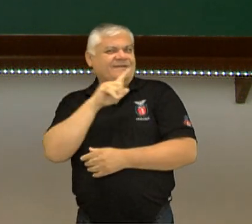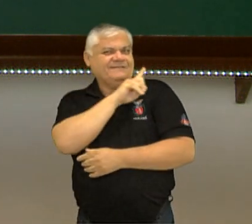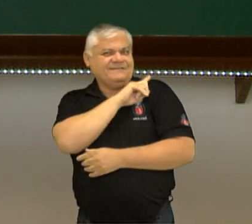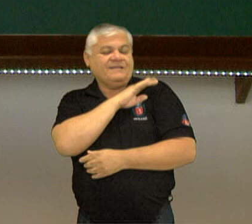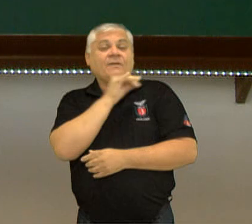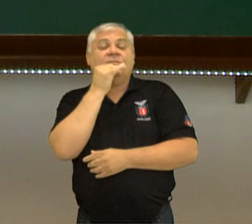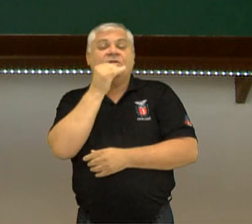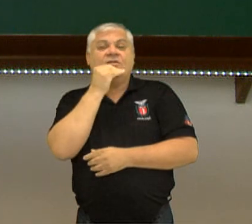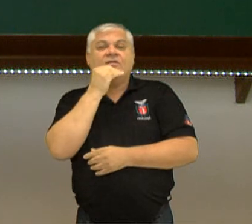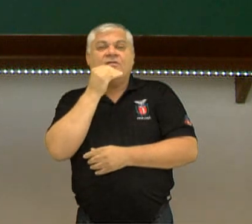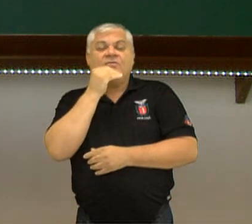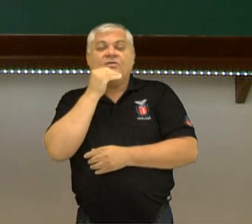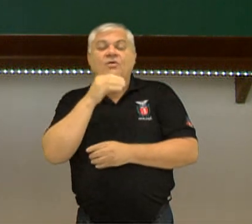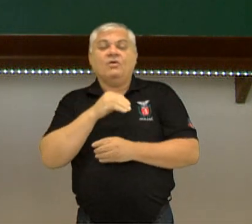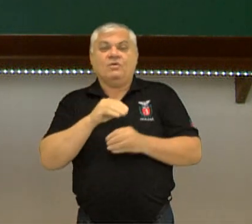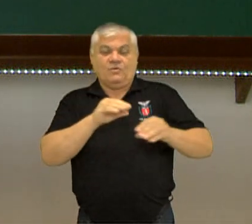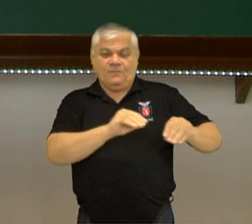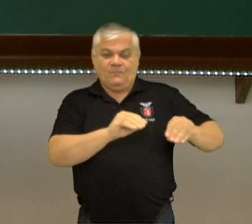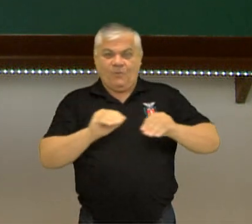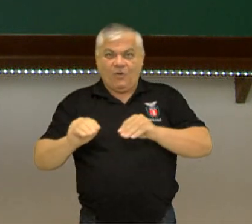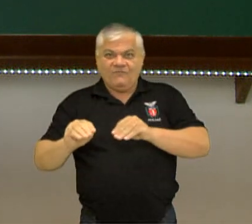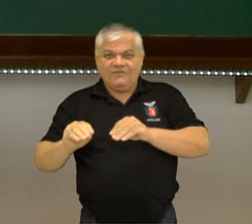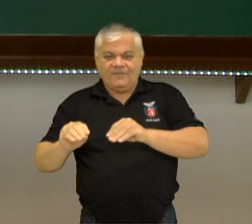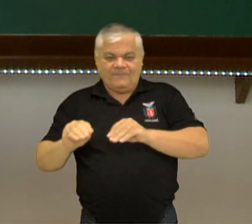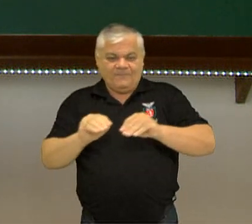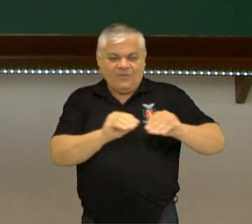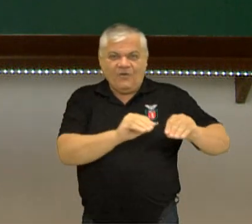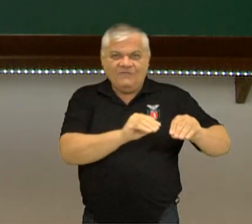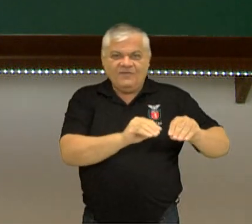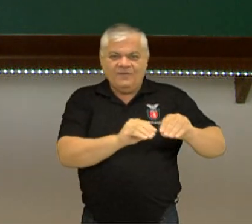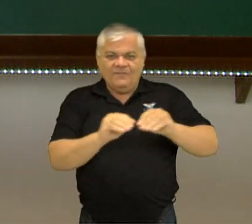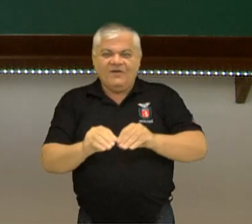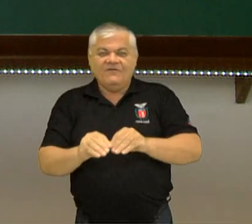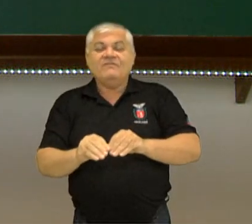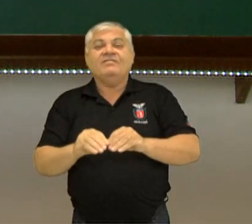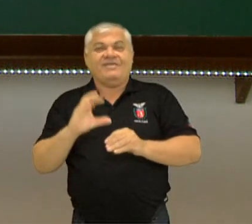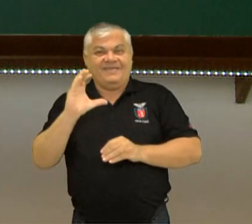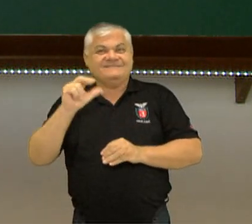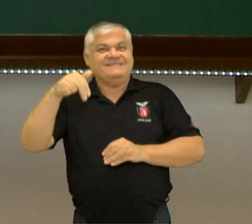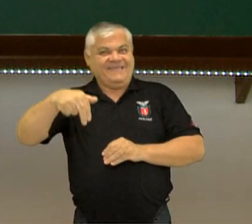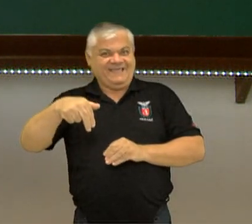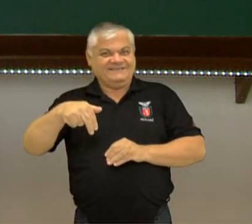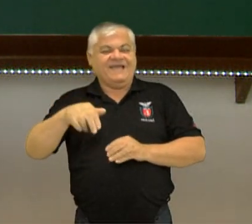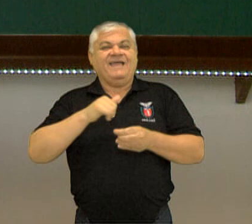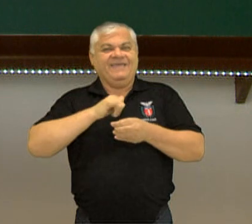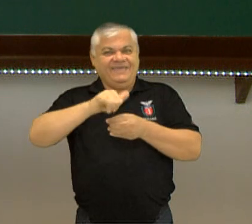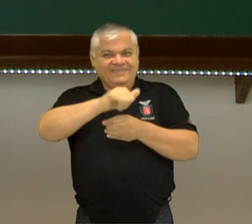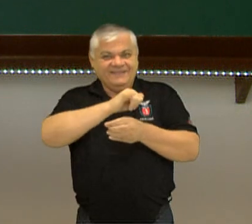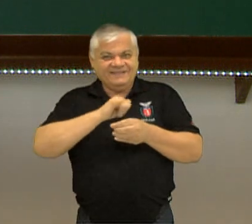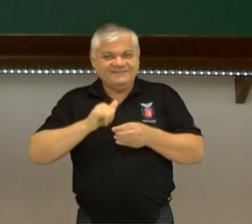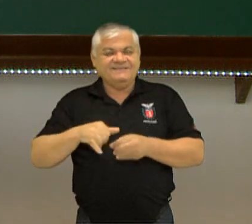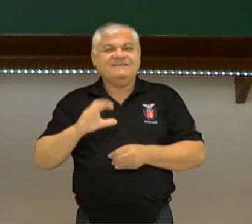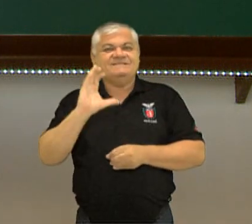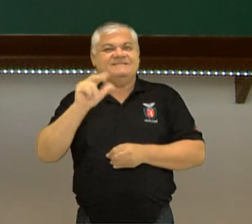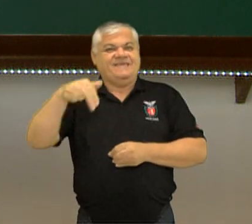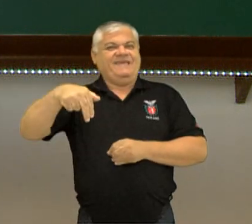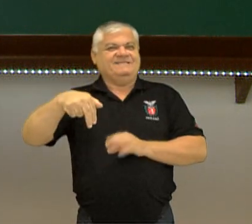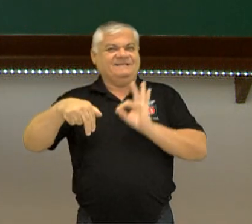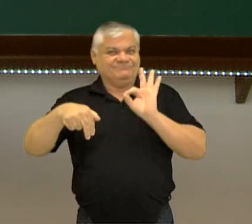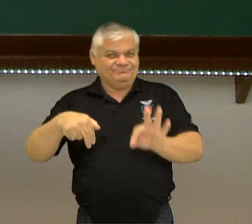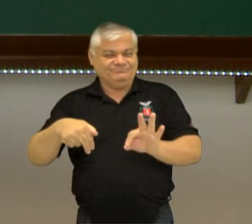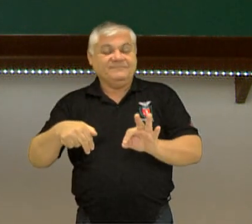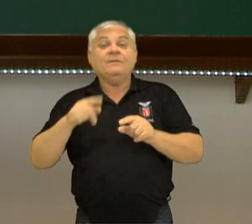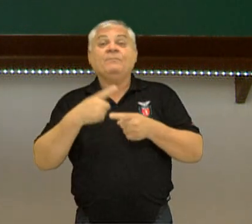se move, ele tem uma energia cinética, uma energia do tipo cinética. A energia cinética é a energia atrelada